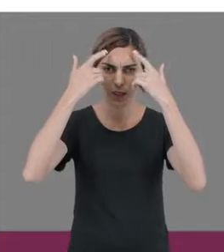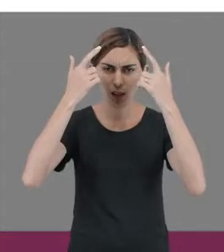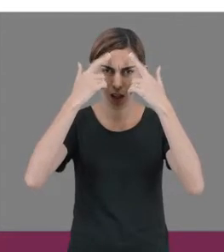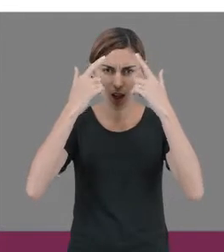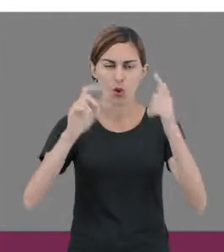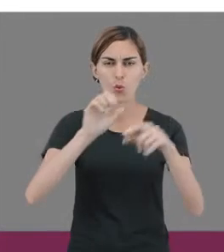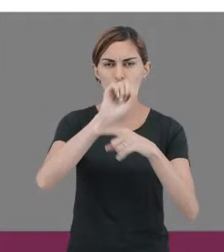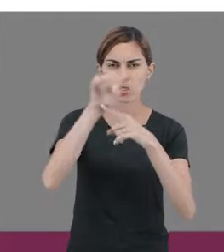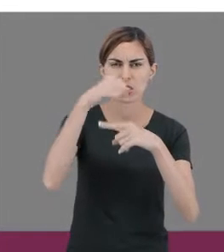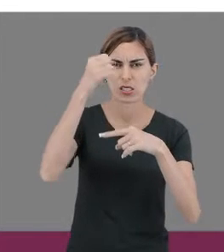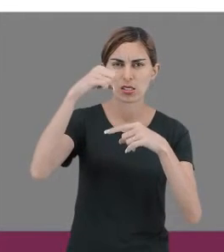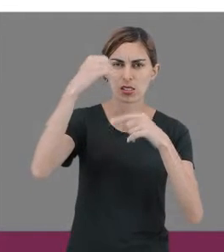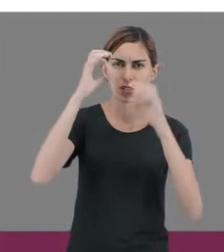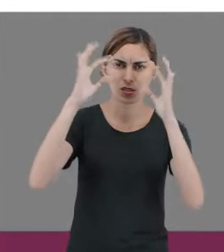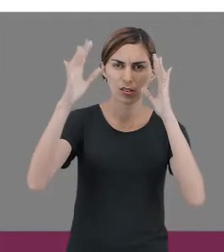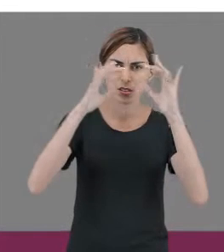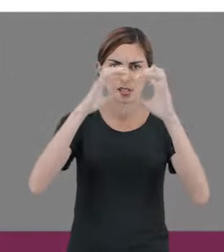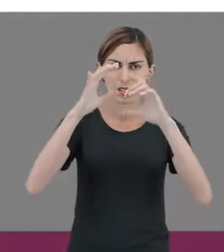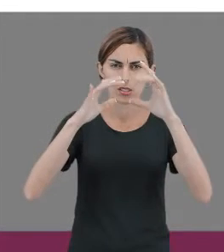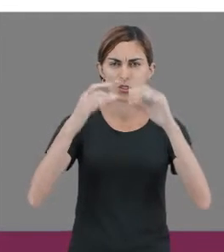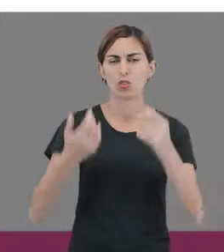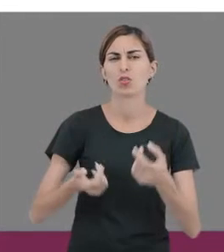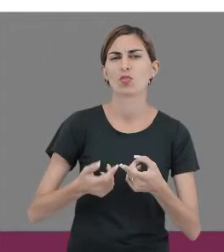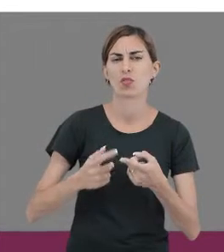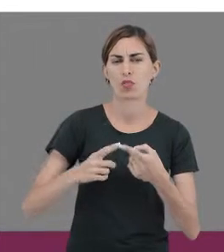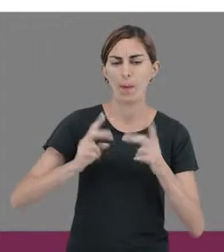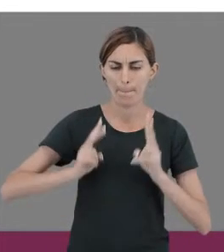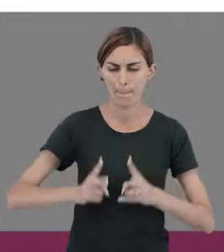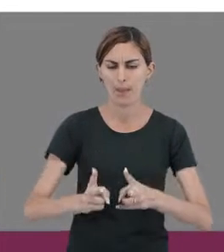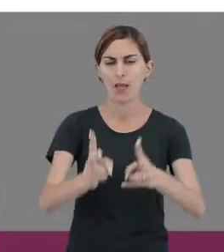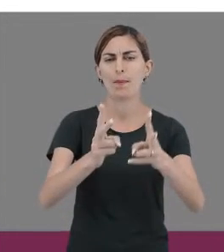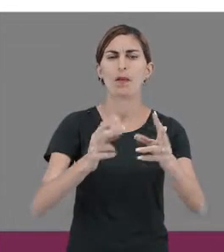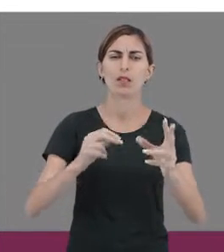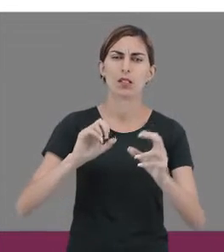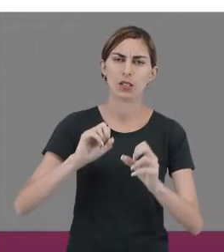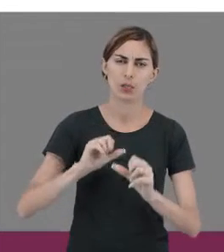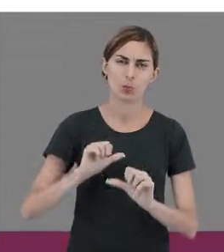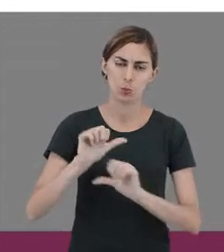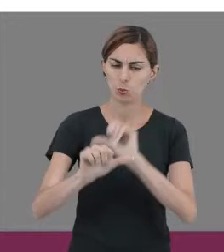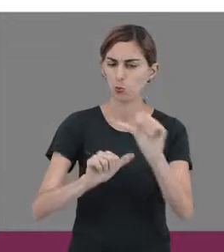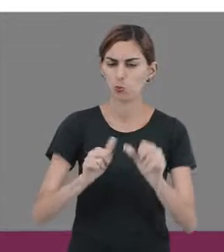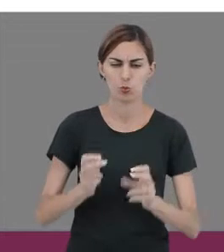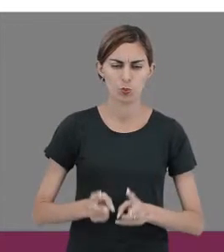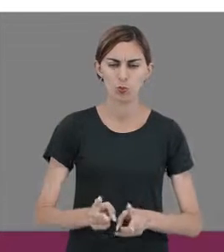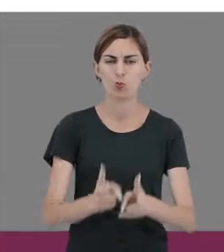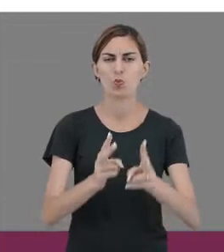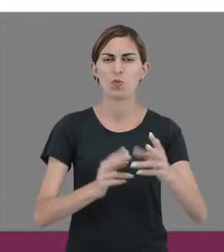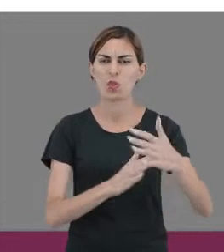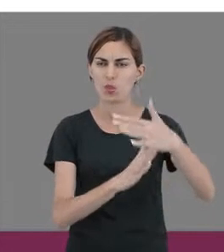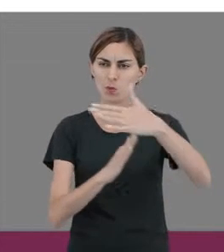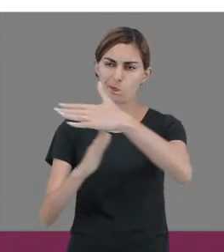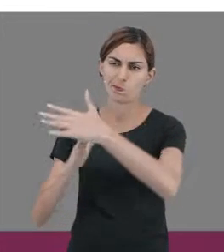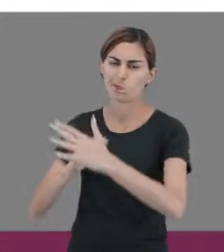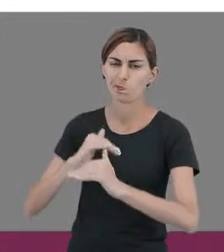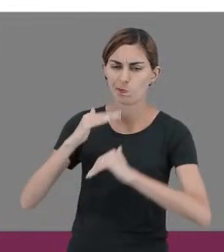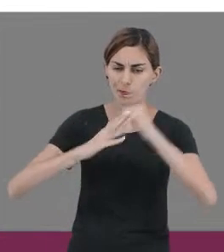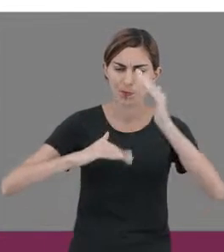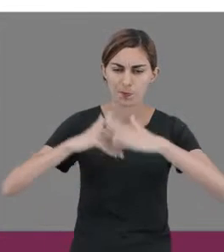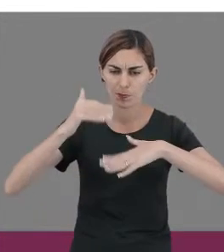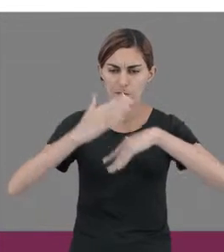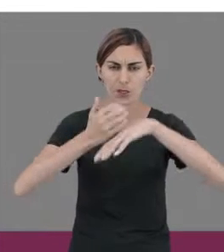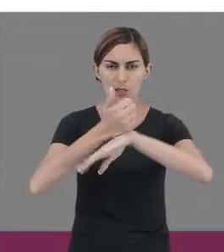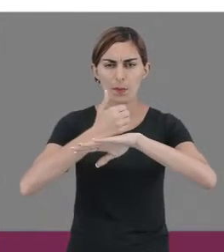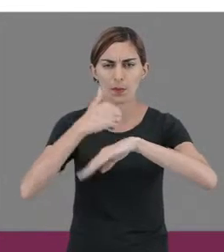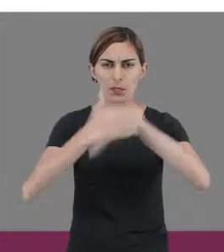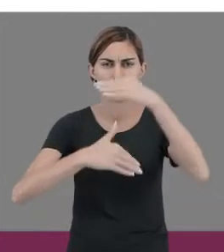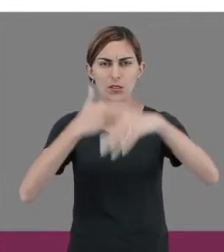ou sensorial de natureza permanente ou transitória, que limita as capacidades de